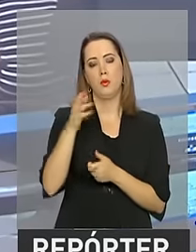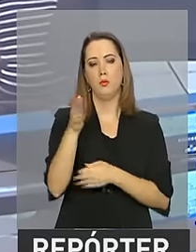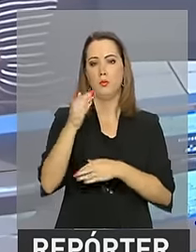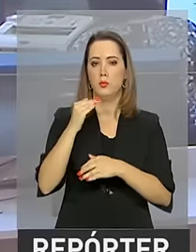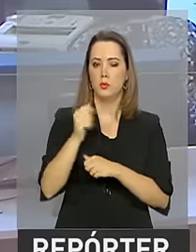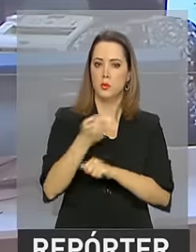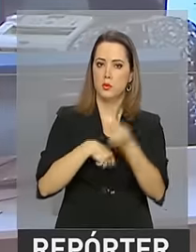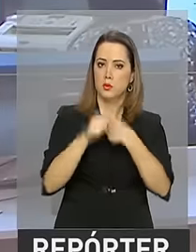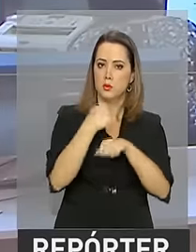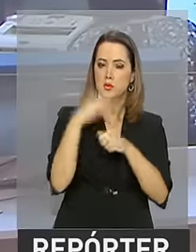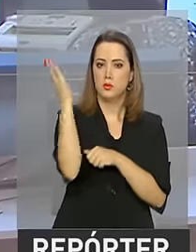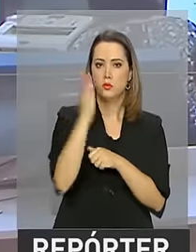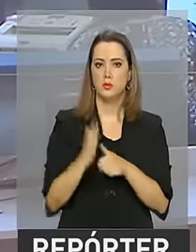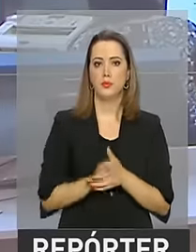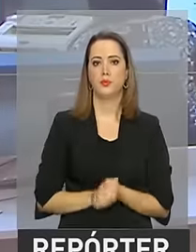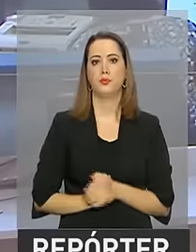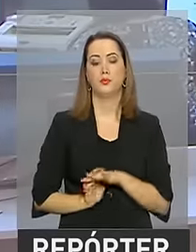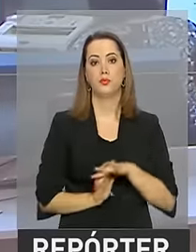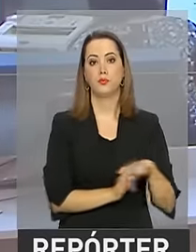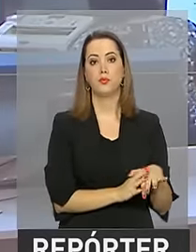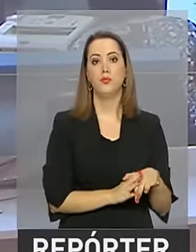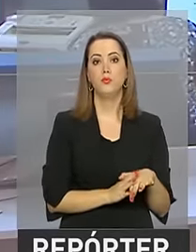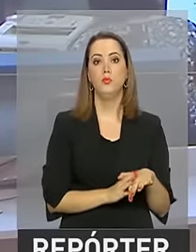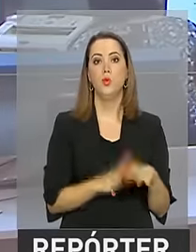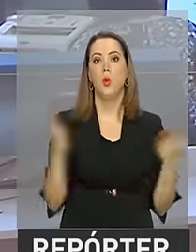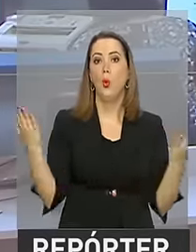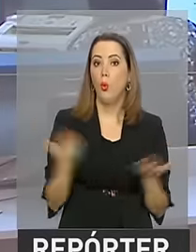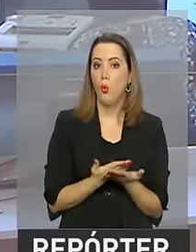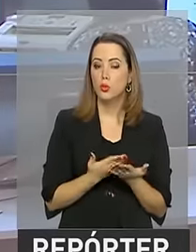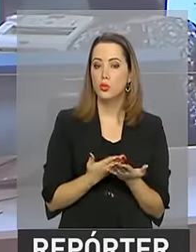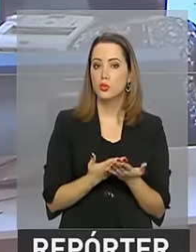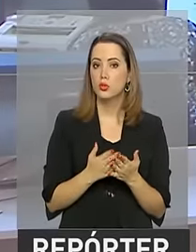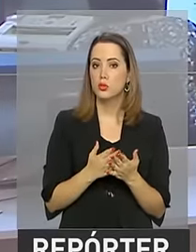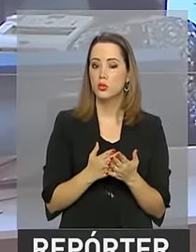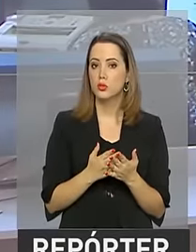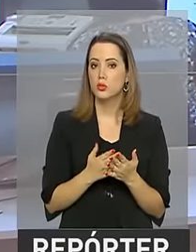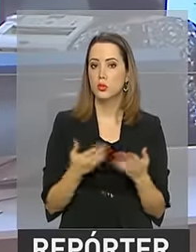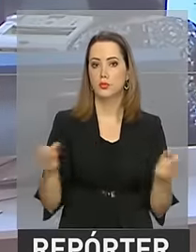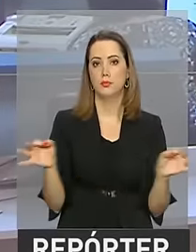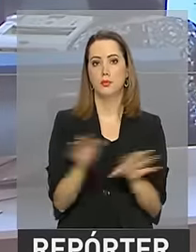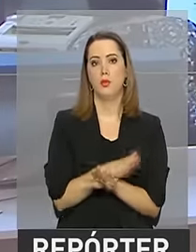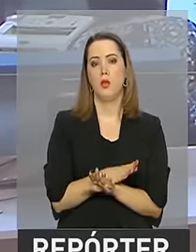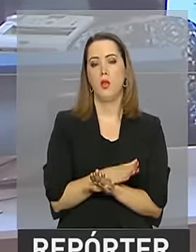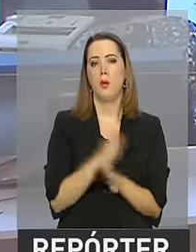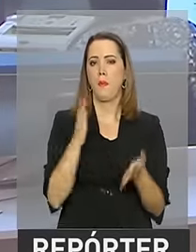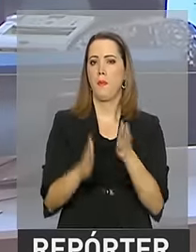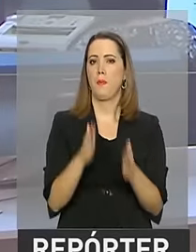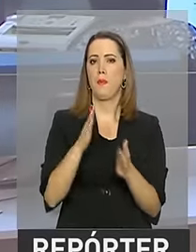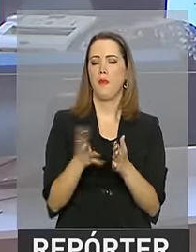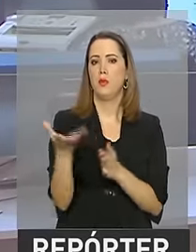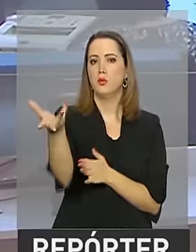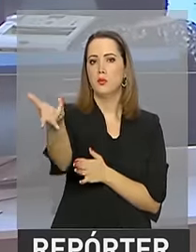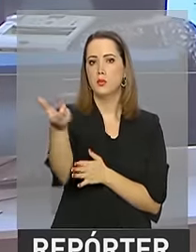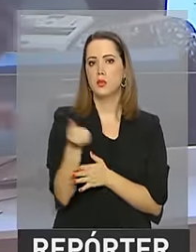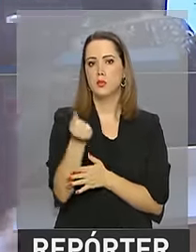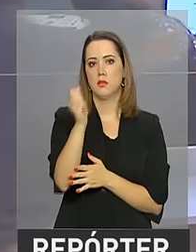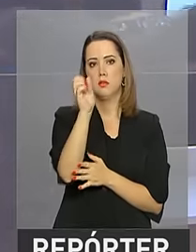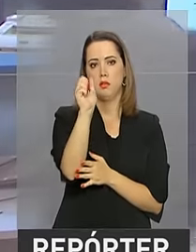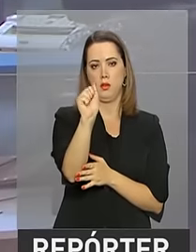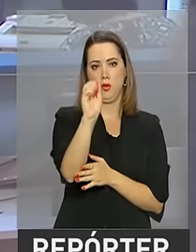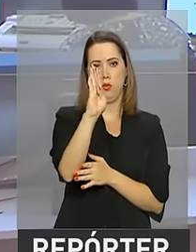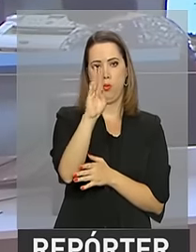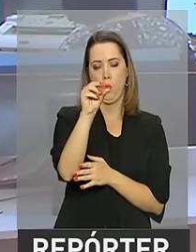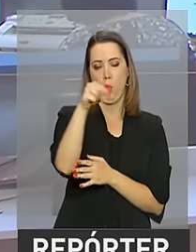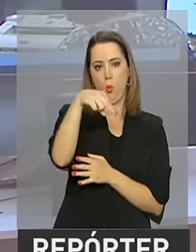brasileira mudar de assunto agora vamos falar olha só termina hoje o prazo para sacar o abono salarial até ontem